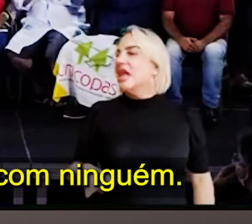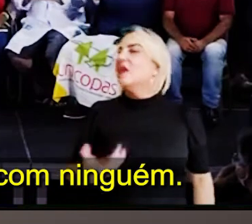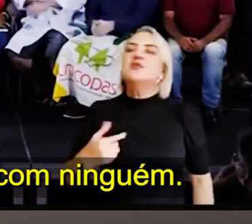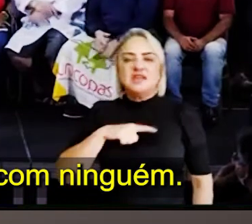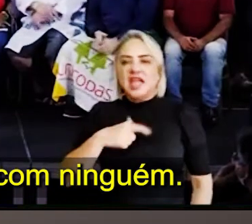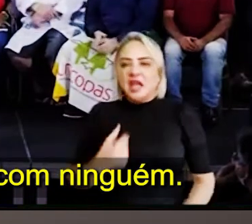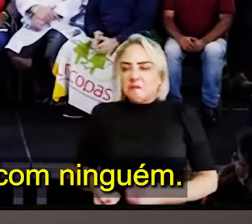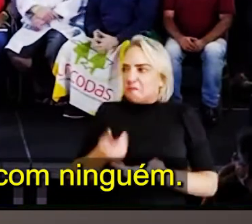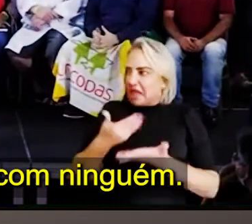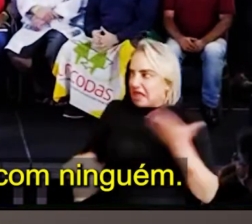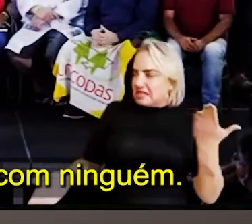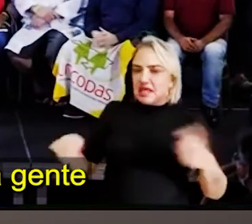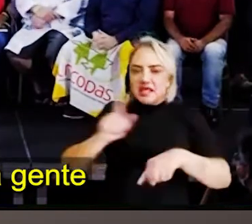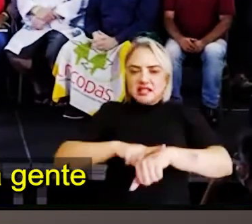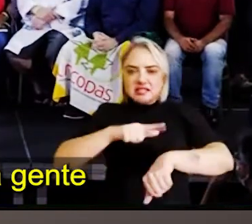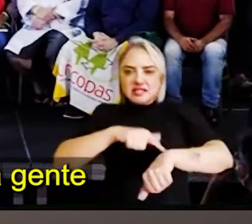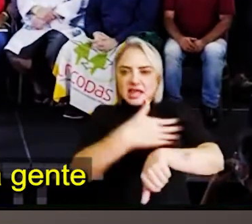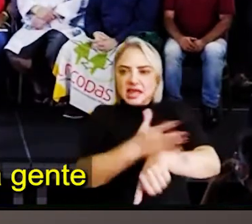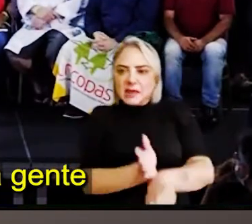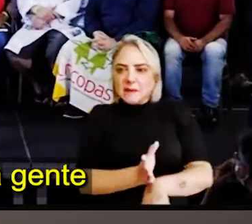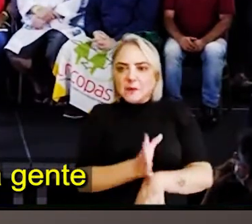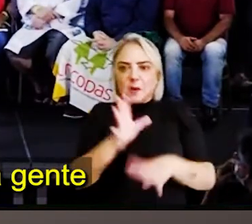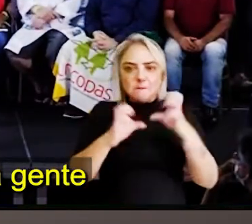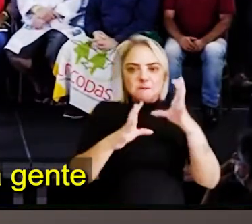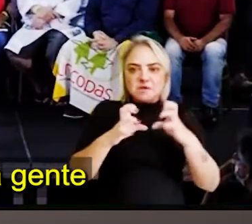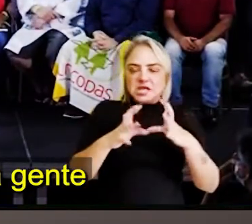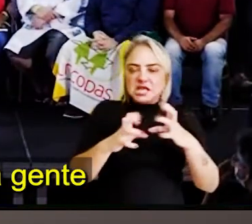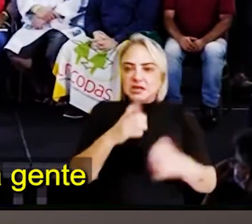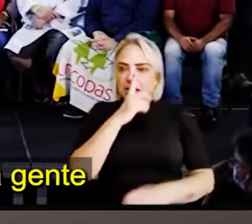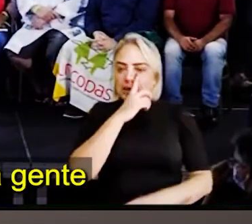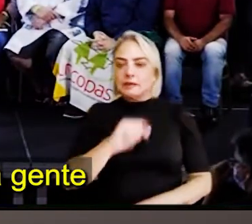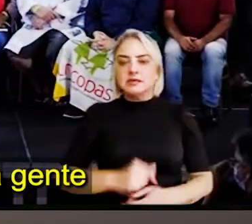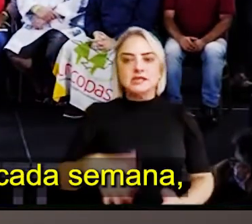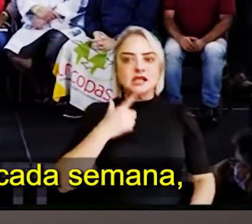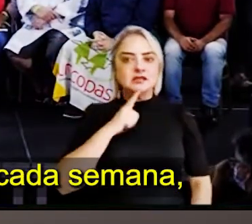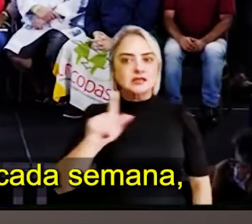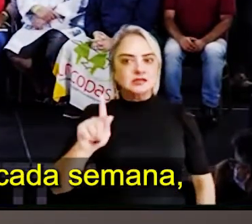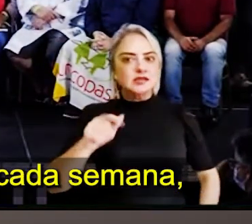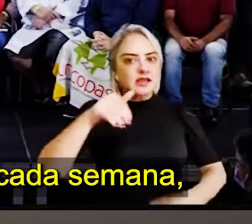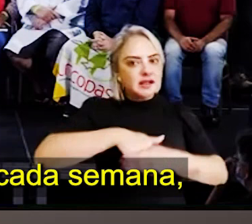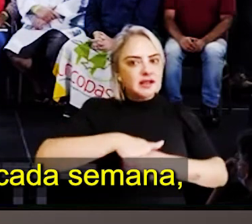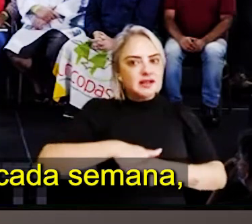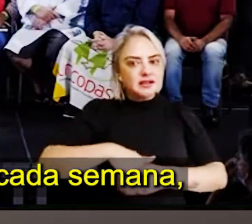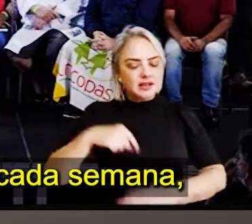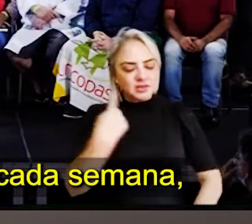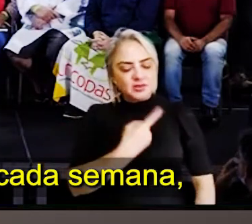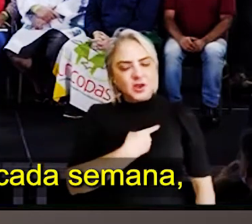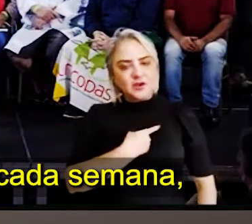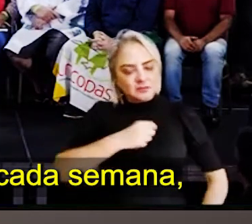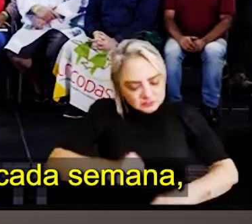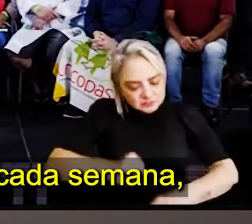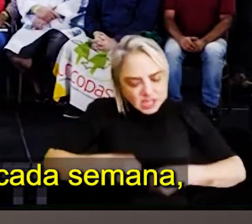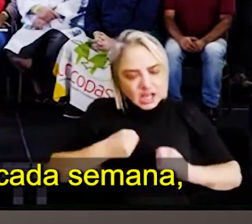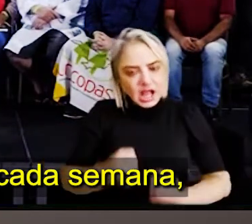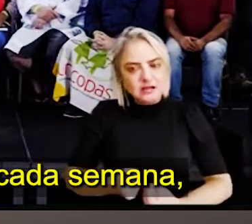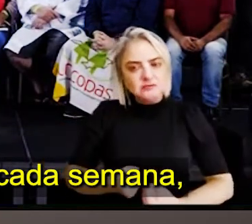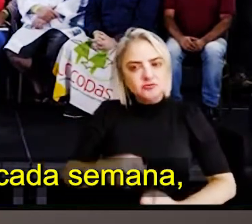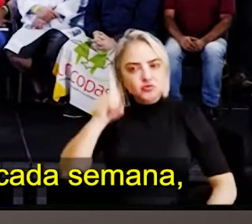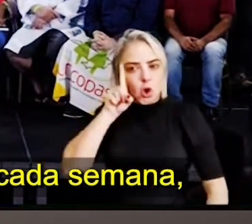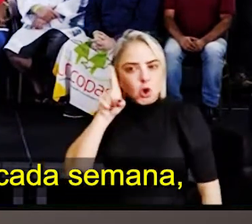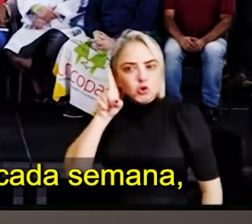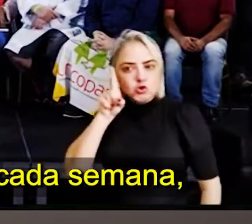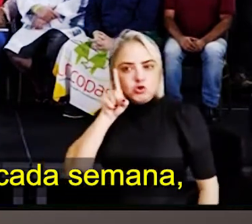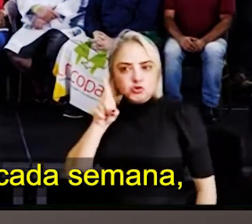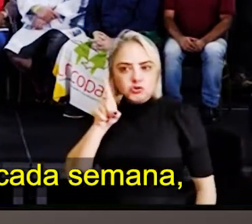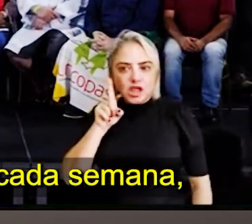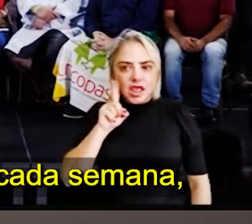brigando com ninguém. Se a gente ganhar essas eleições, a gente vai que dedicar cada minuto, cada